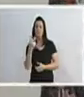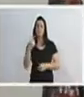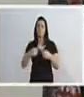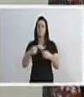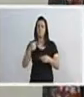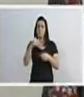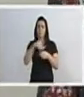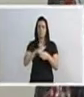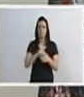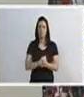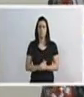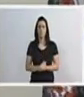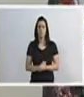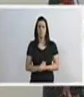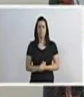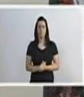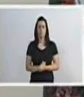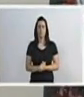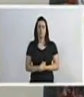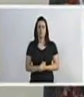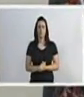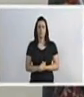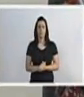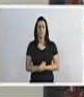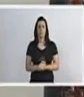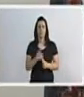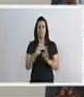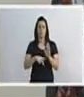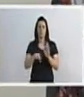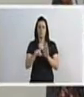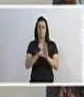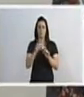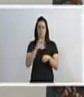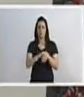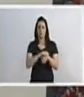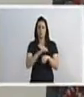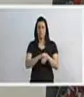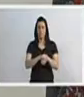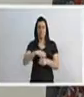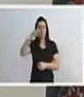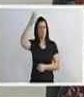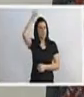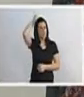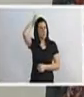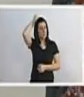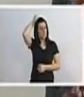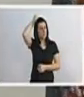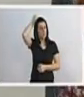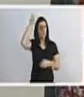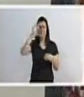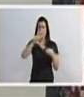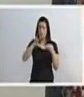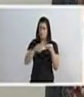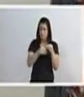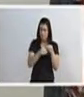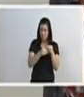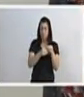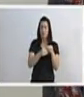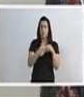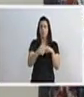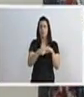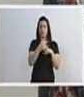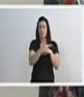votação, o projeto de lei de autoria da vereadora Evelyn Rucher, que acrescenta dispositivo ao artigo 22